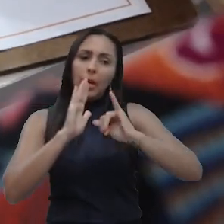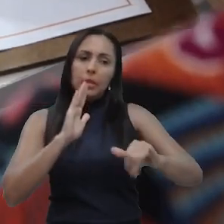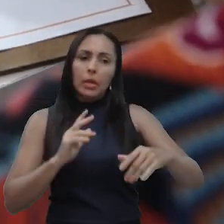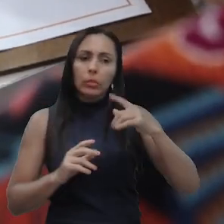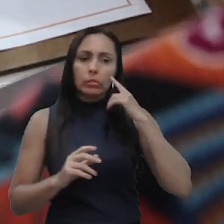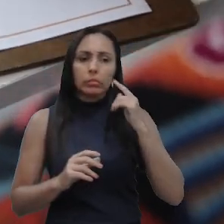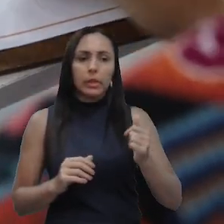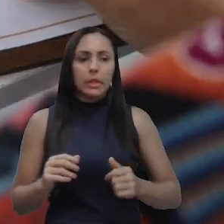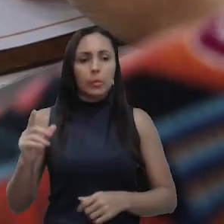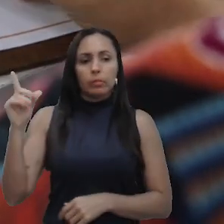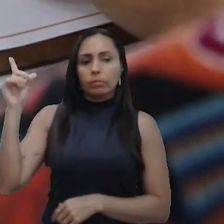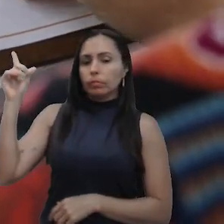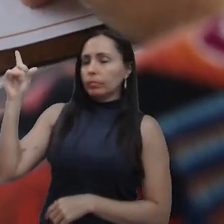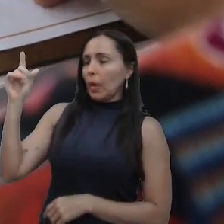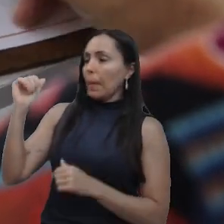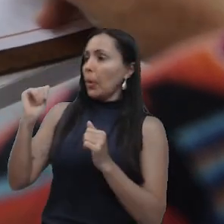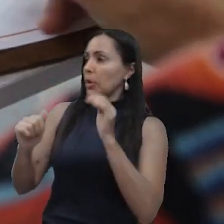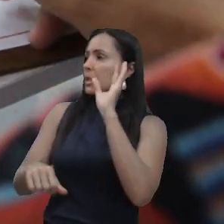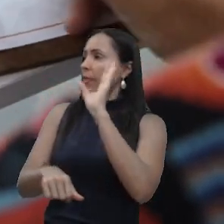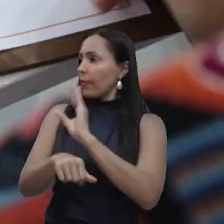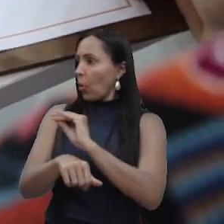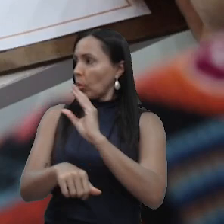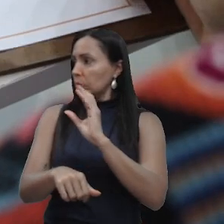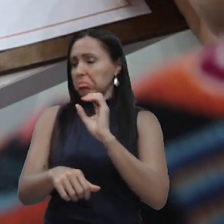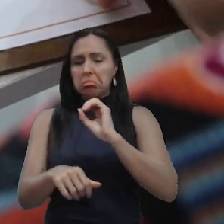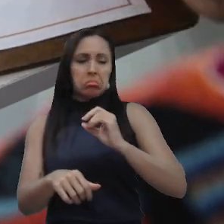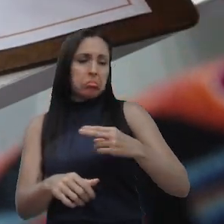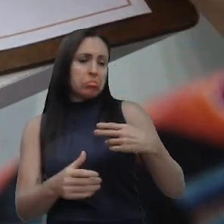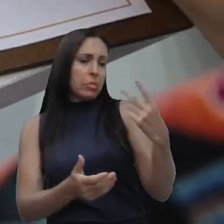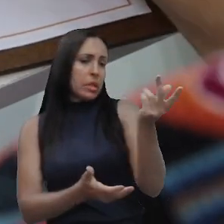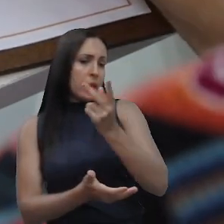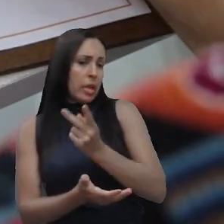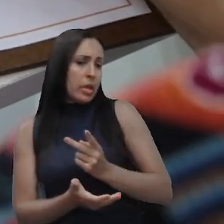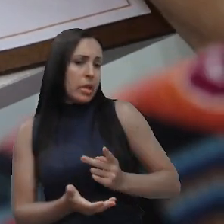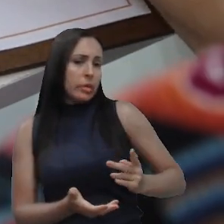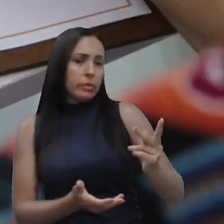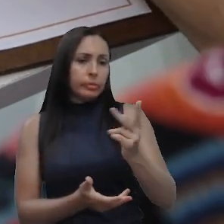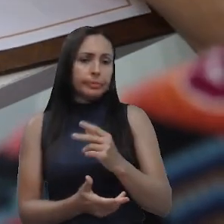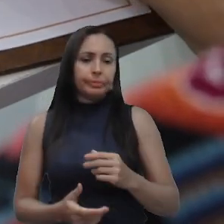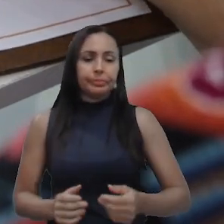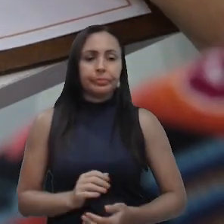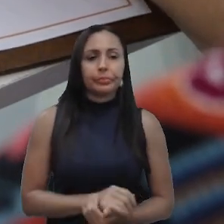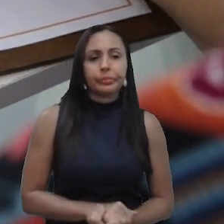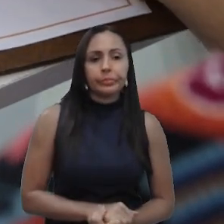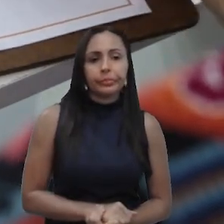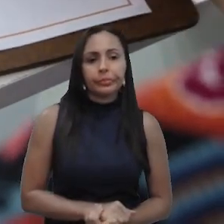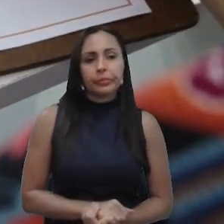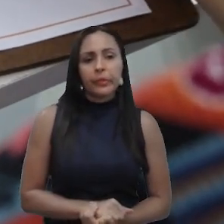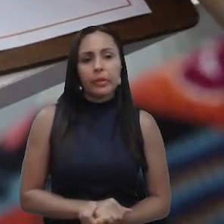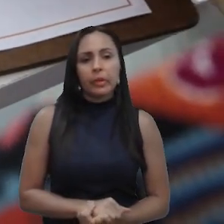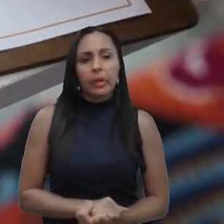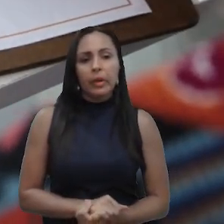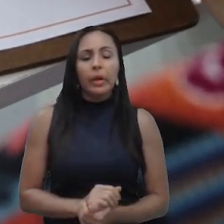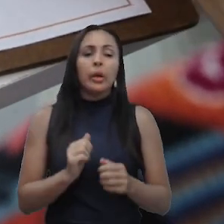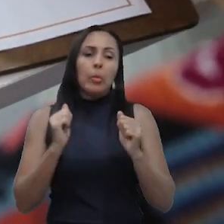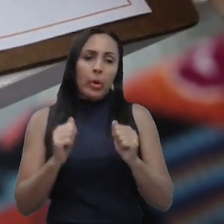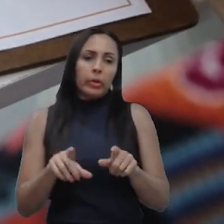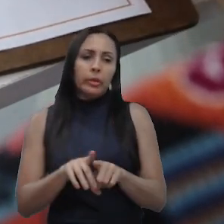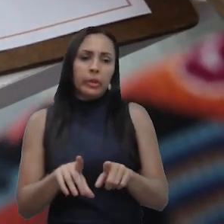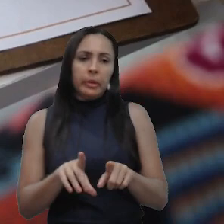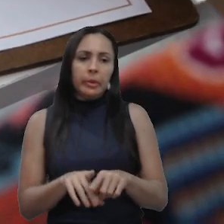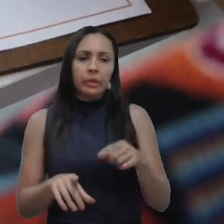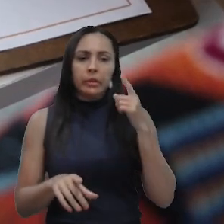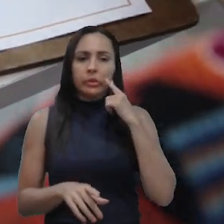ter fotografia, aqui eu poderia ter texto, aqui eu poderia ter ilustrações, aqui eu poderia ter texto só